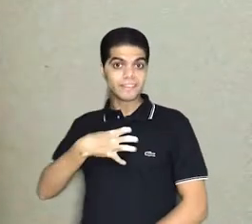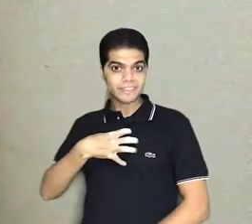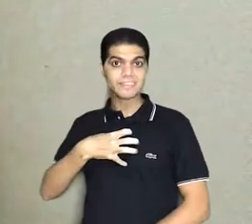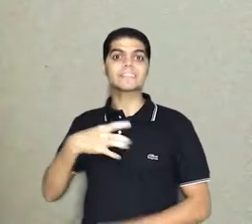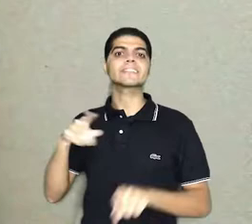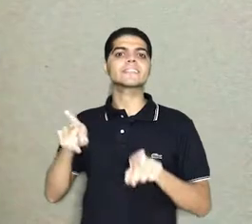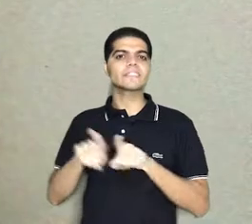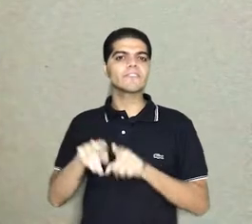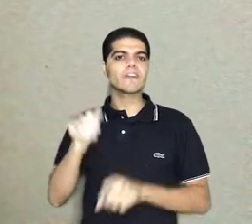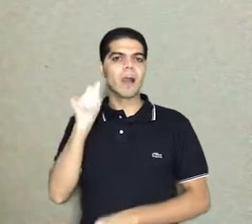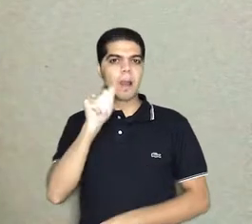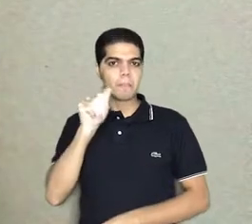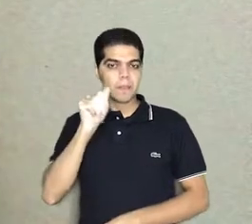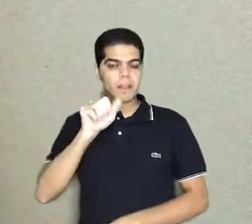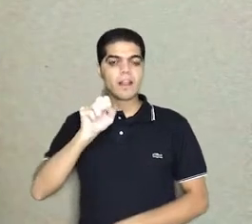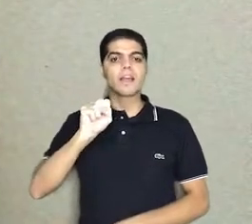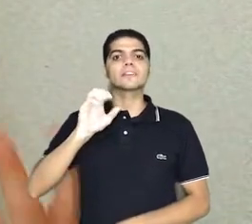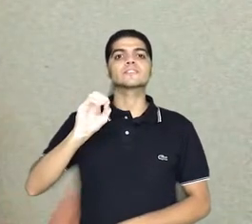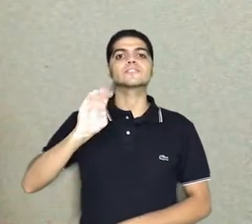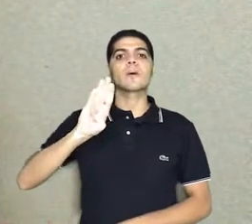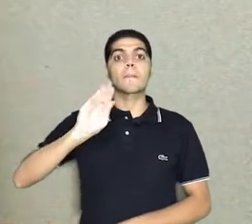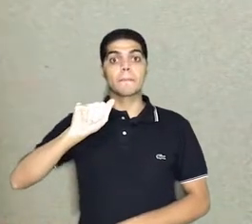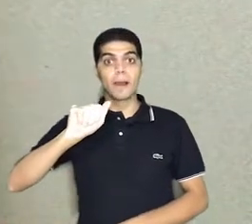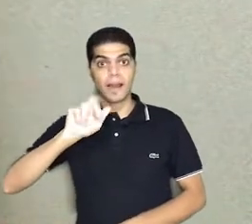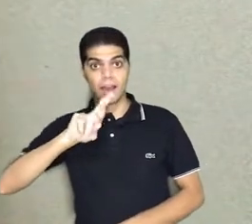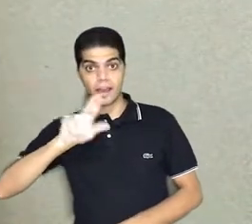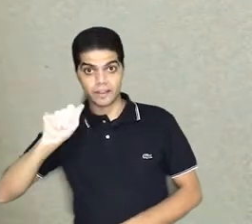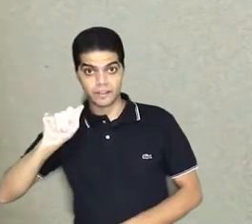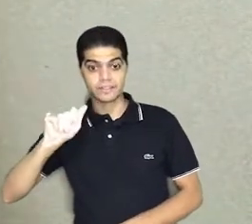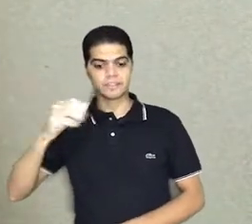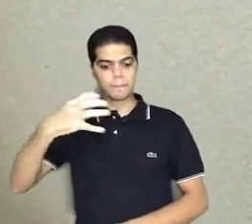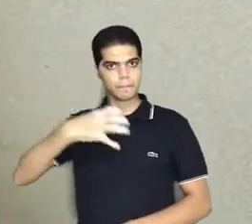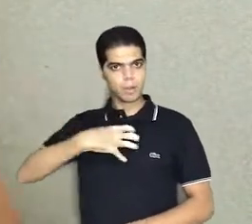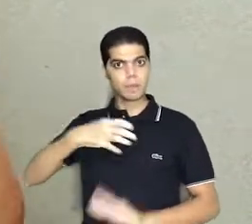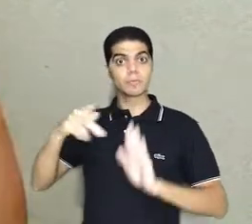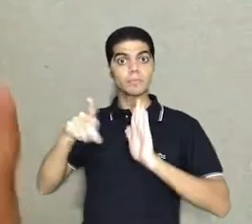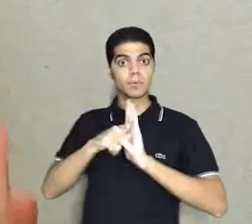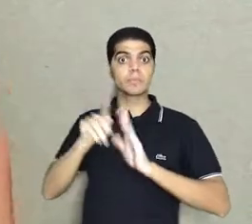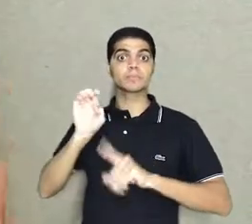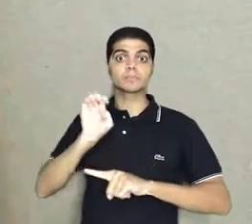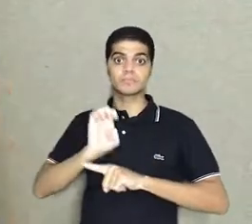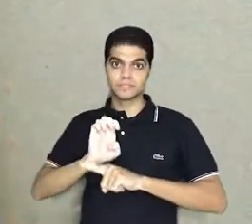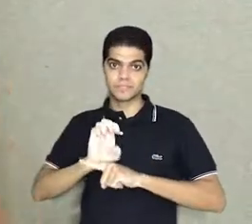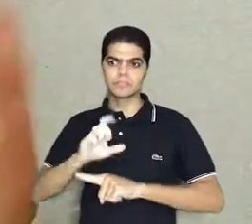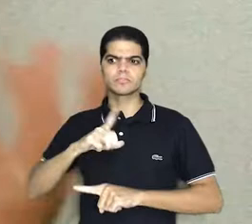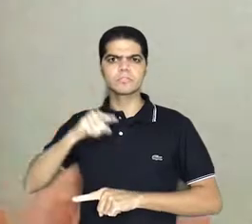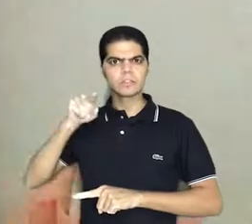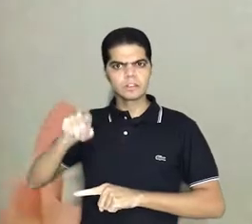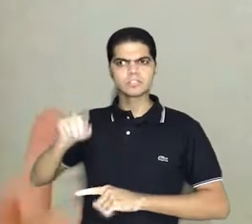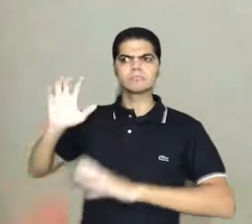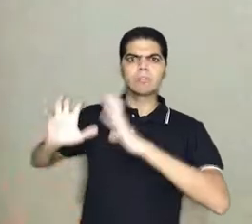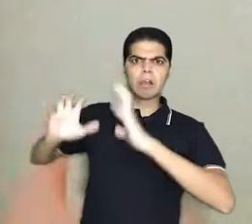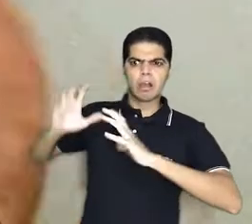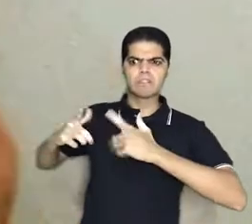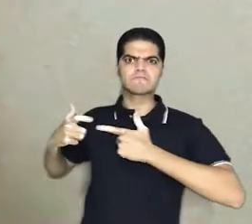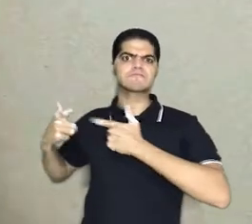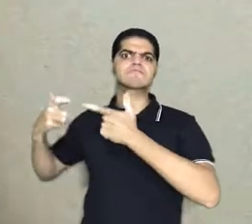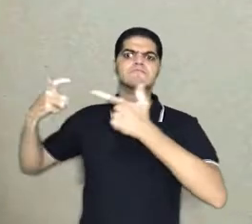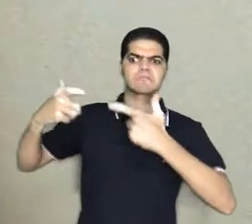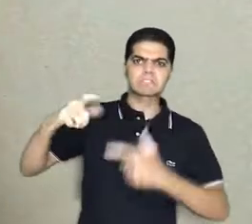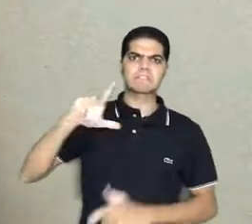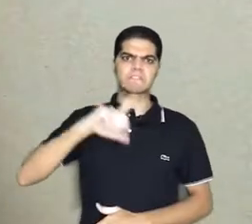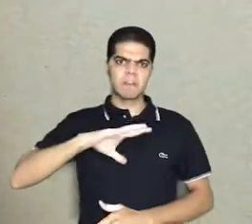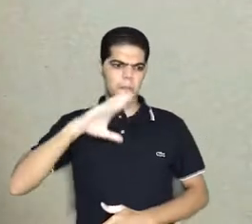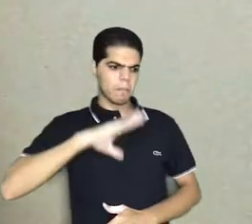Saubara. Saubara é uma região que fica no Recôncavo Baiano, e lá tiveram intensas guerras contra as tropas portuguesas que